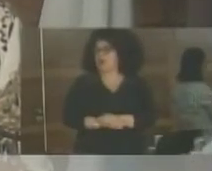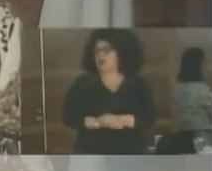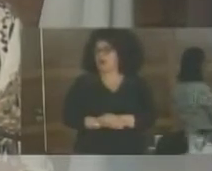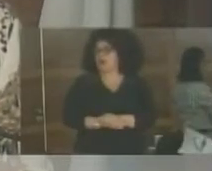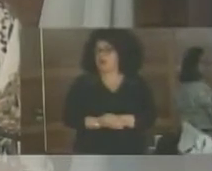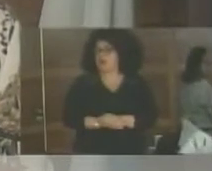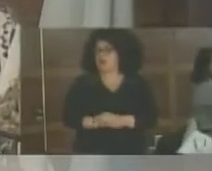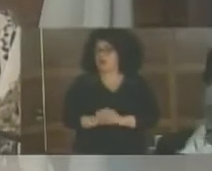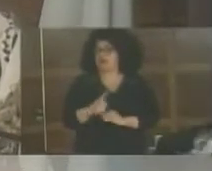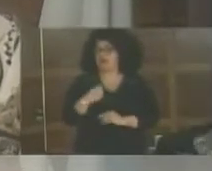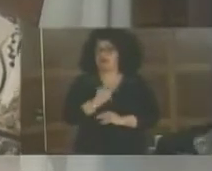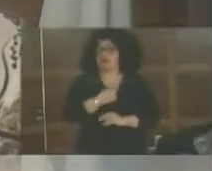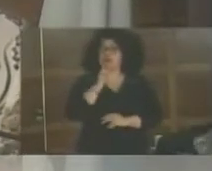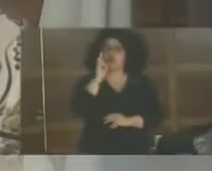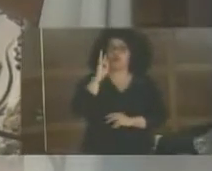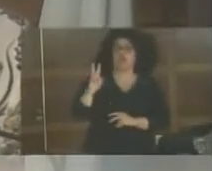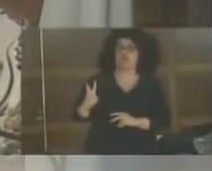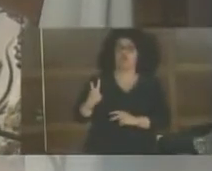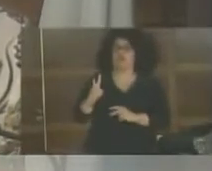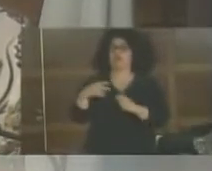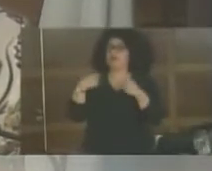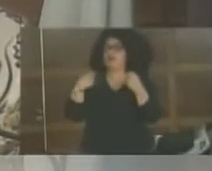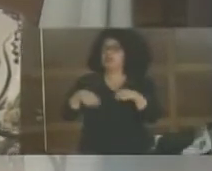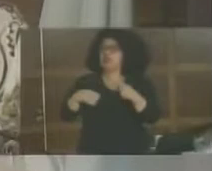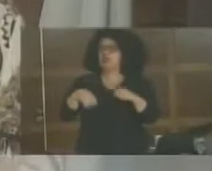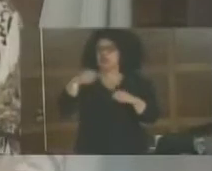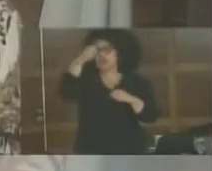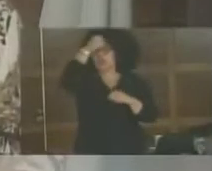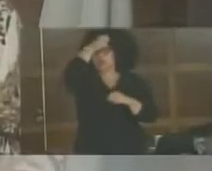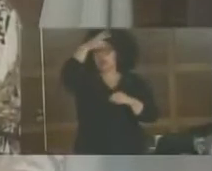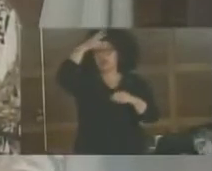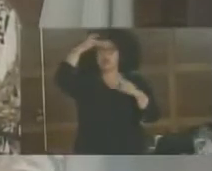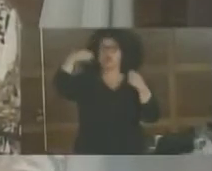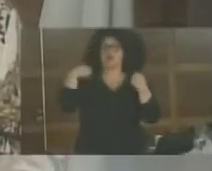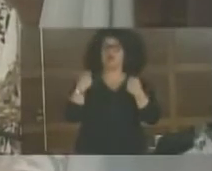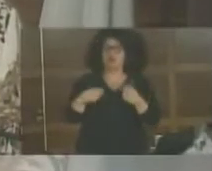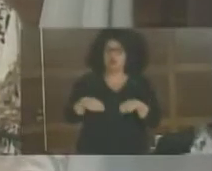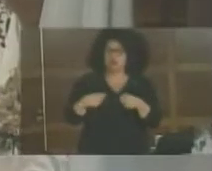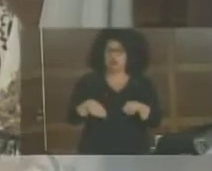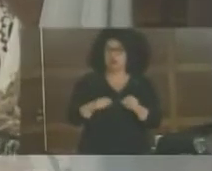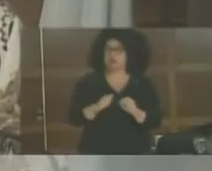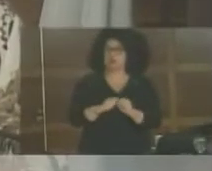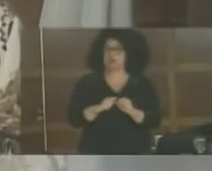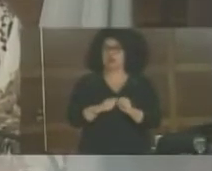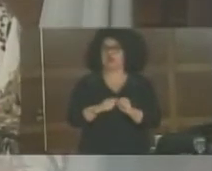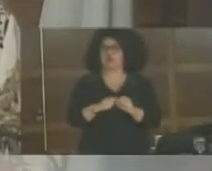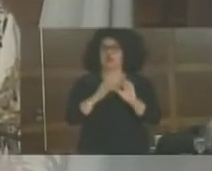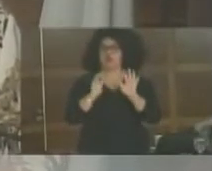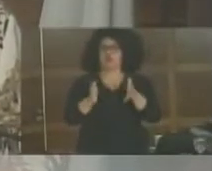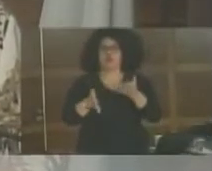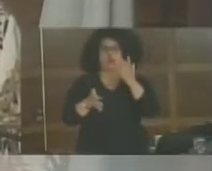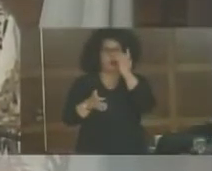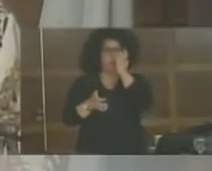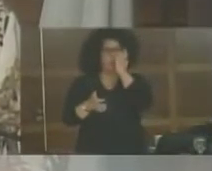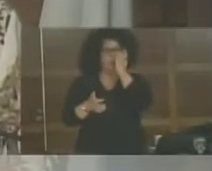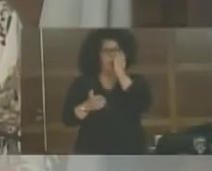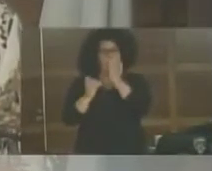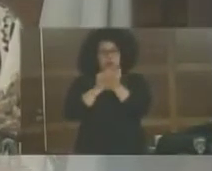Vimos lá a necessidade, o prefeito está fazendo, vai estar iniciando essas